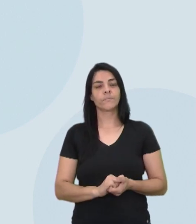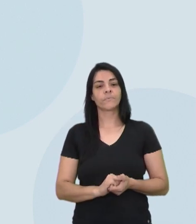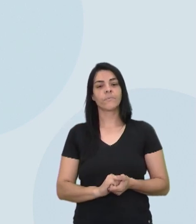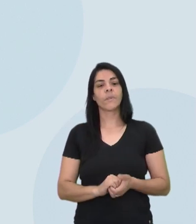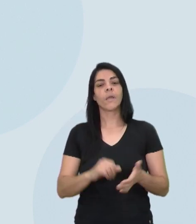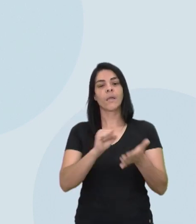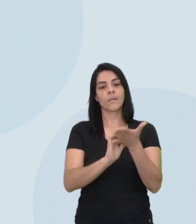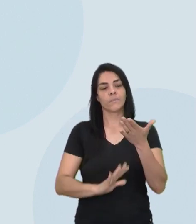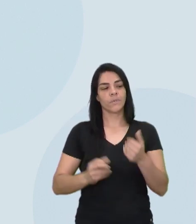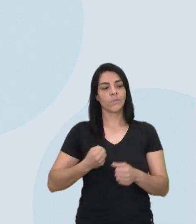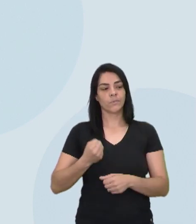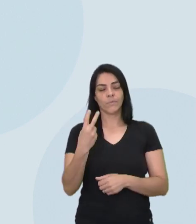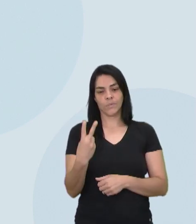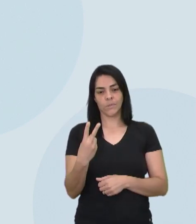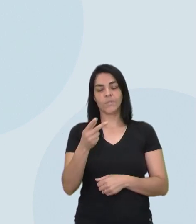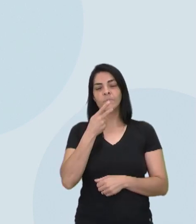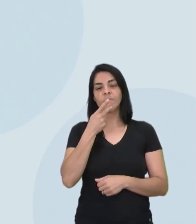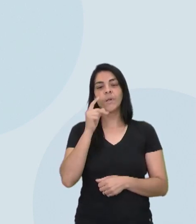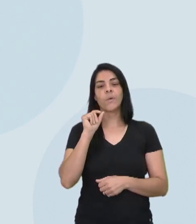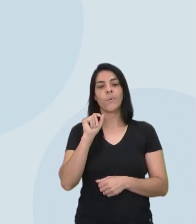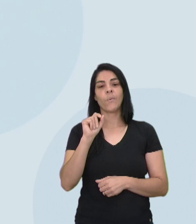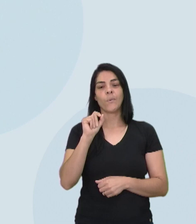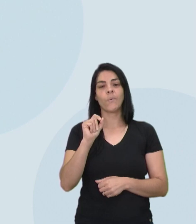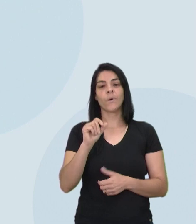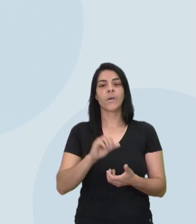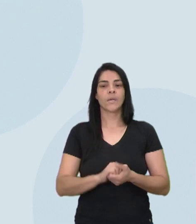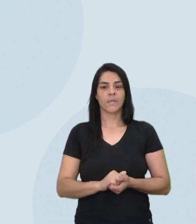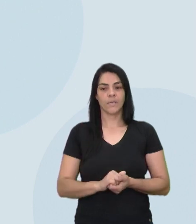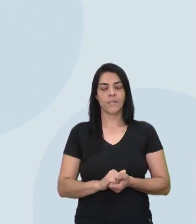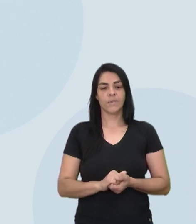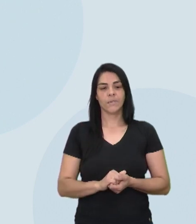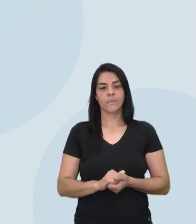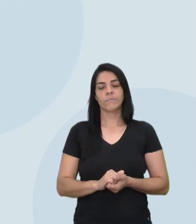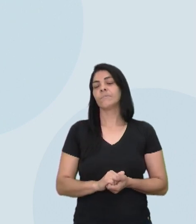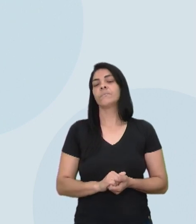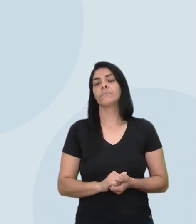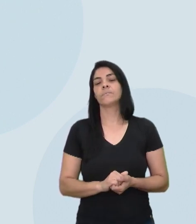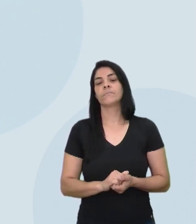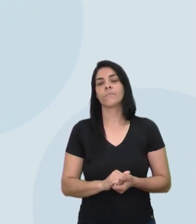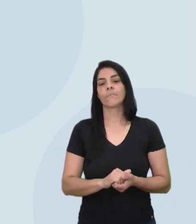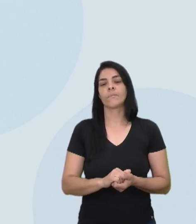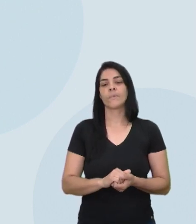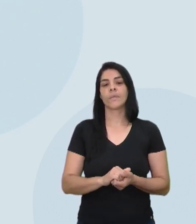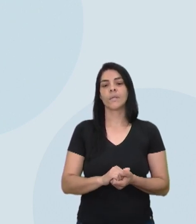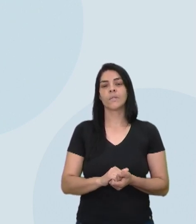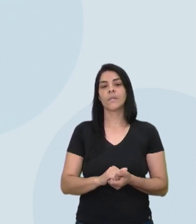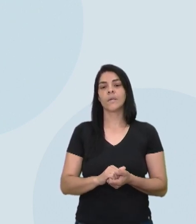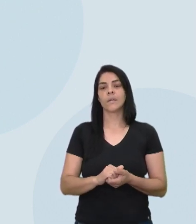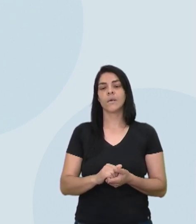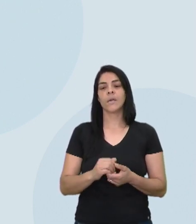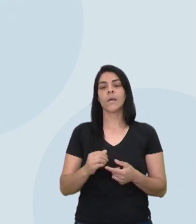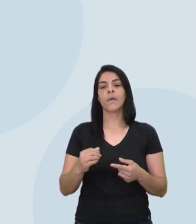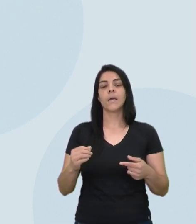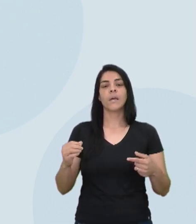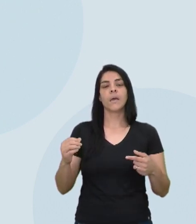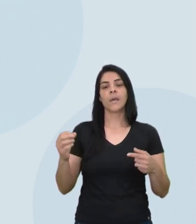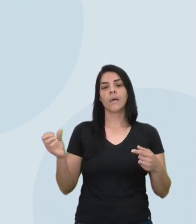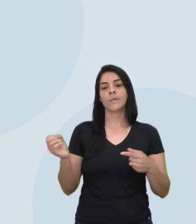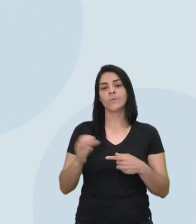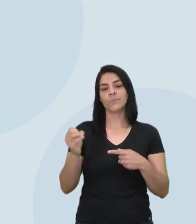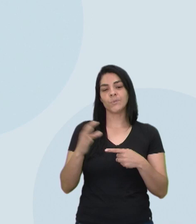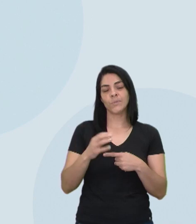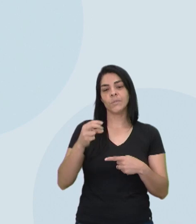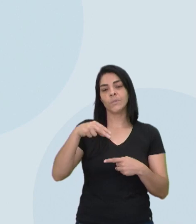na atividade 2, a gente falou sobre transportes, um ponto mais alto ali foi transporte de nutrientes nas plantas, falamos